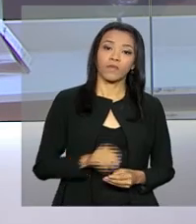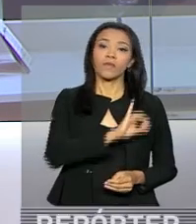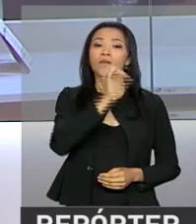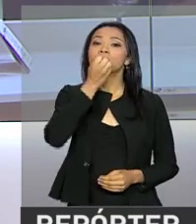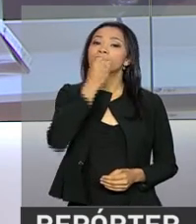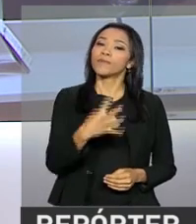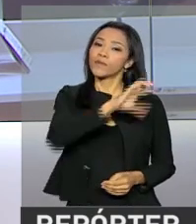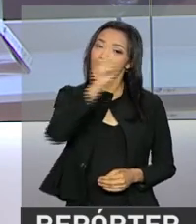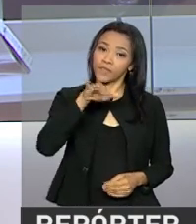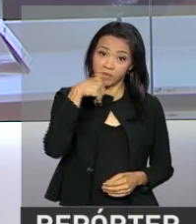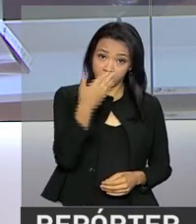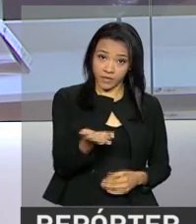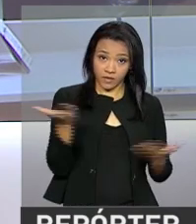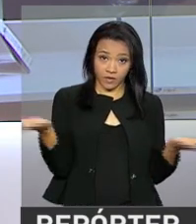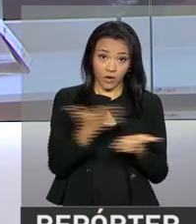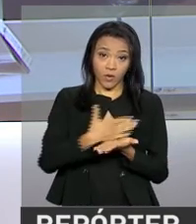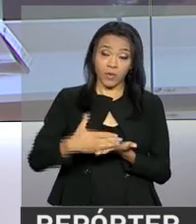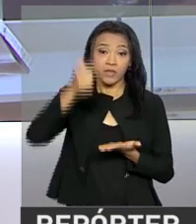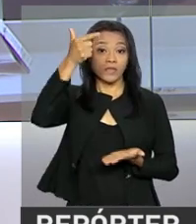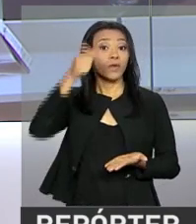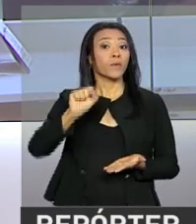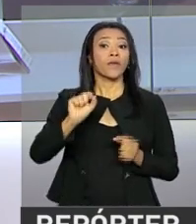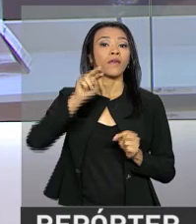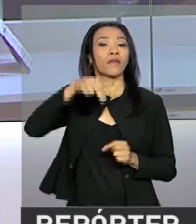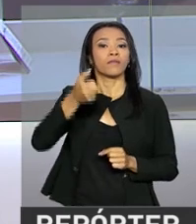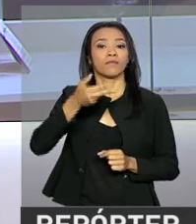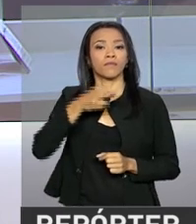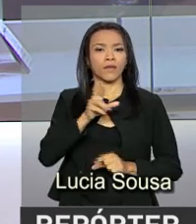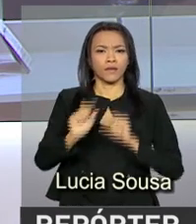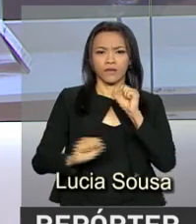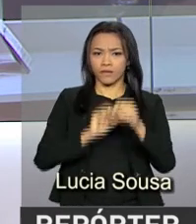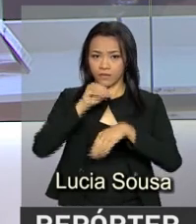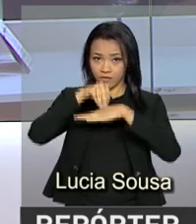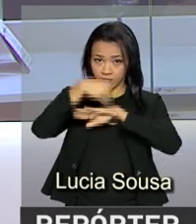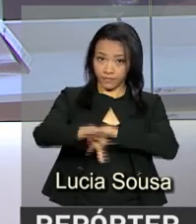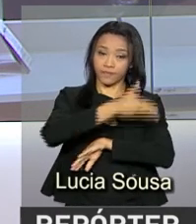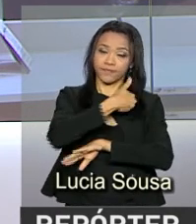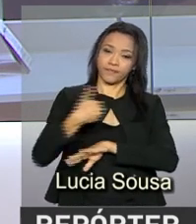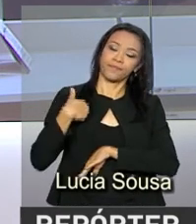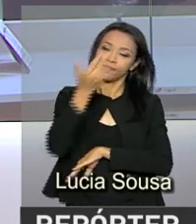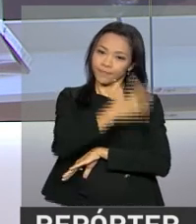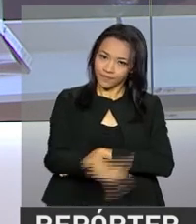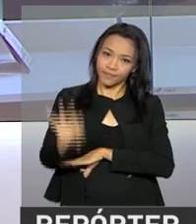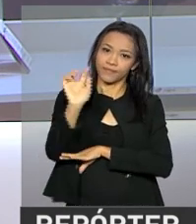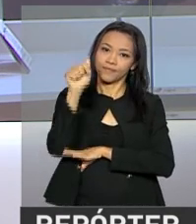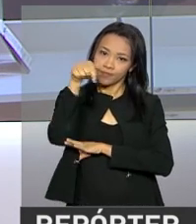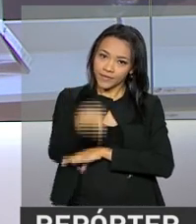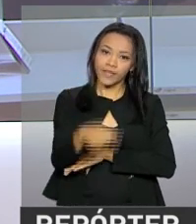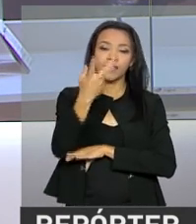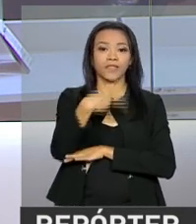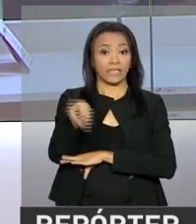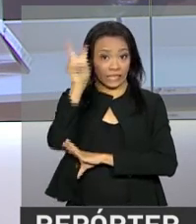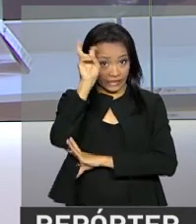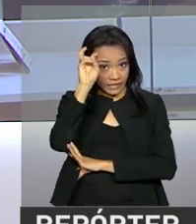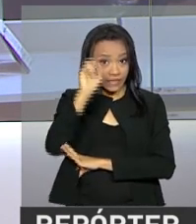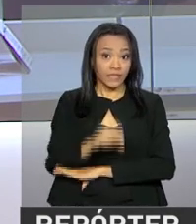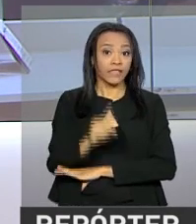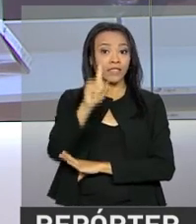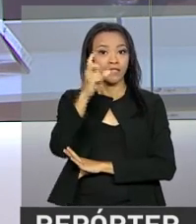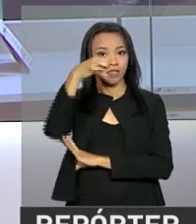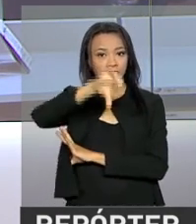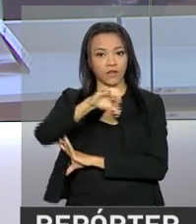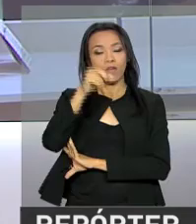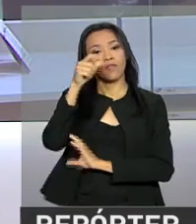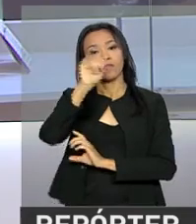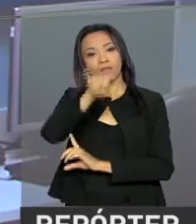Olá, bom dia para você. Começa agora mais uma edição do Repórter NBR com as notícias do governo federal desta quinta-feira, 19